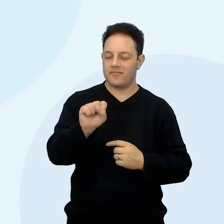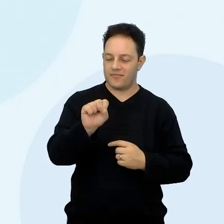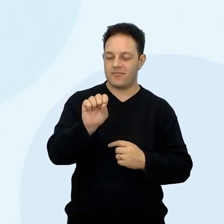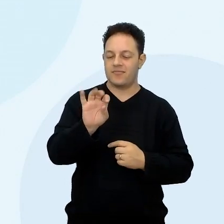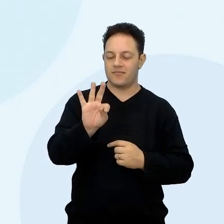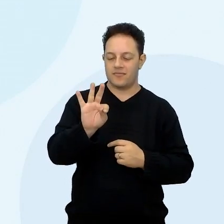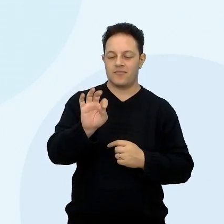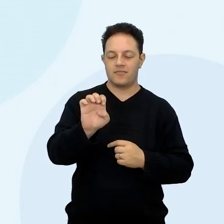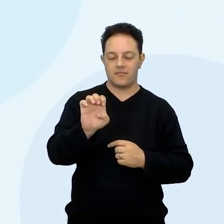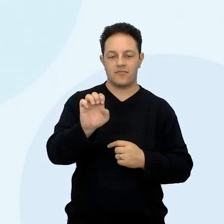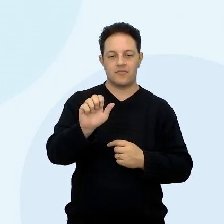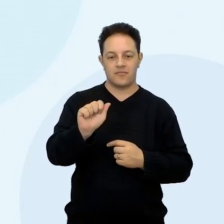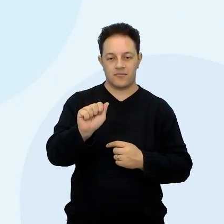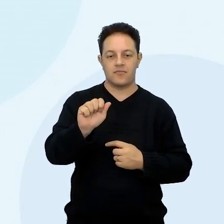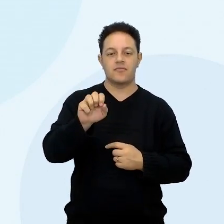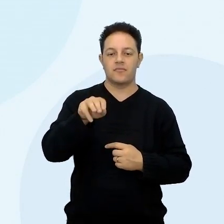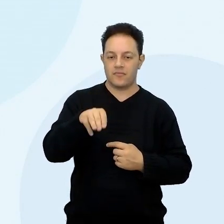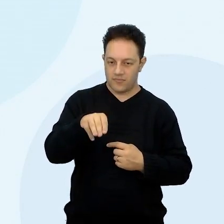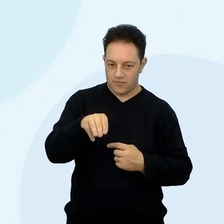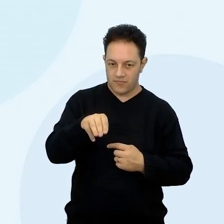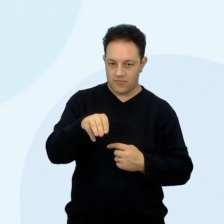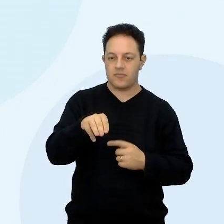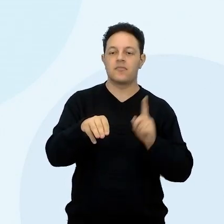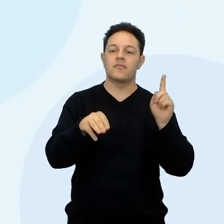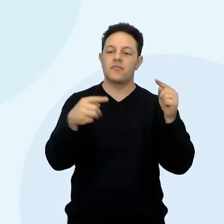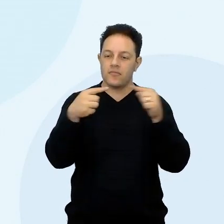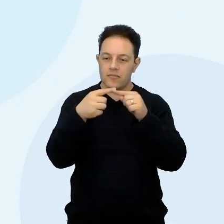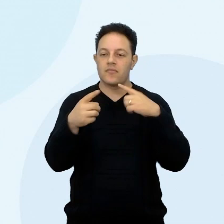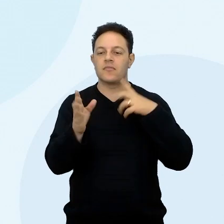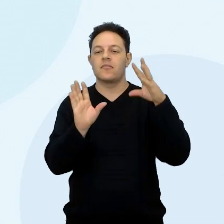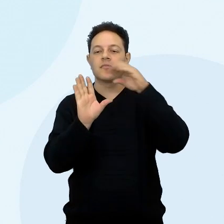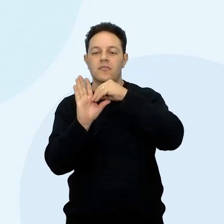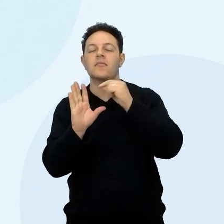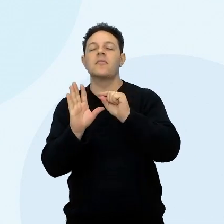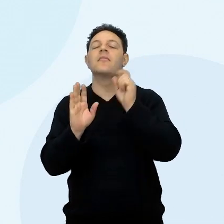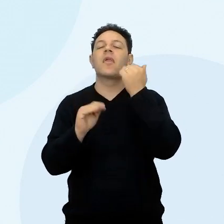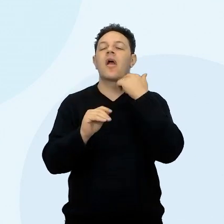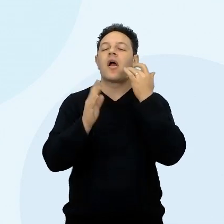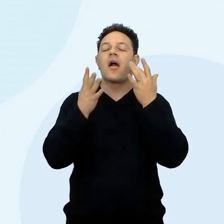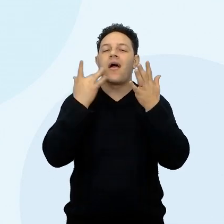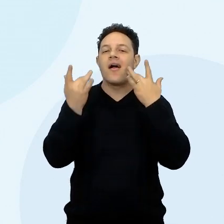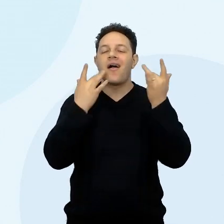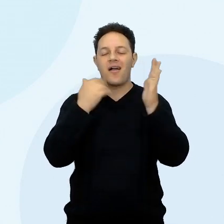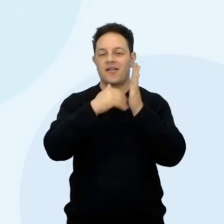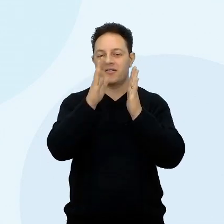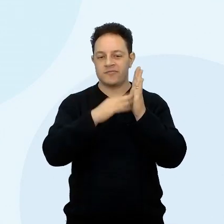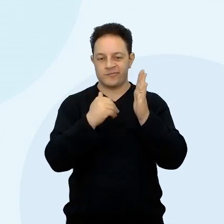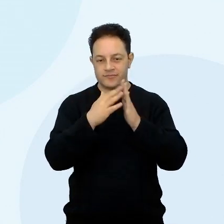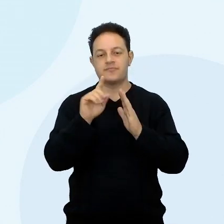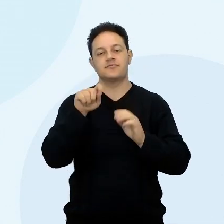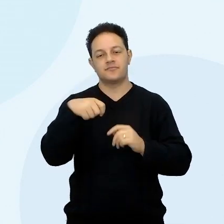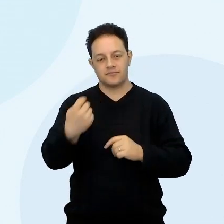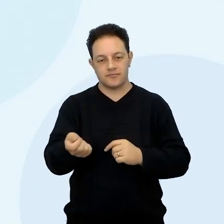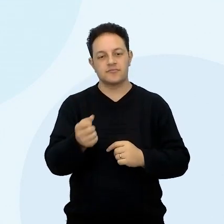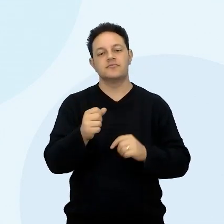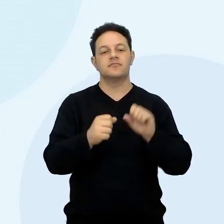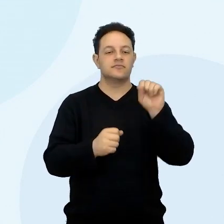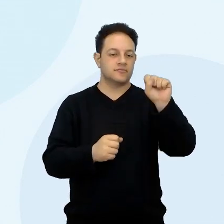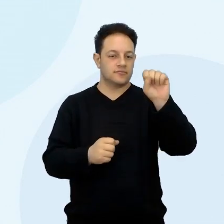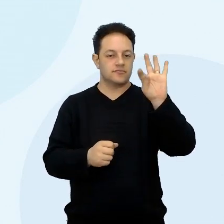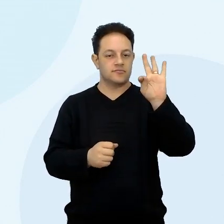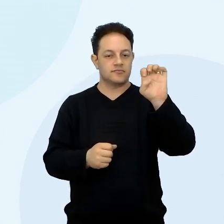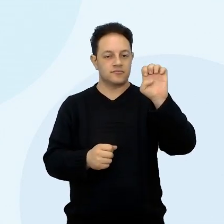perspectiva, incluindo aí as artes, né? E por isso, STEM.